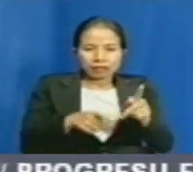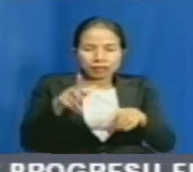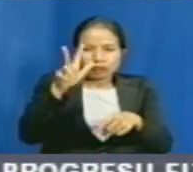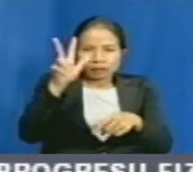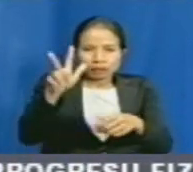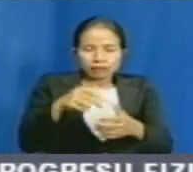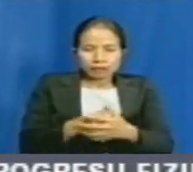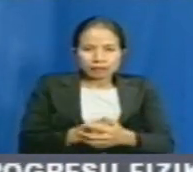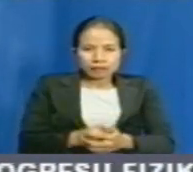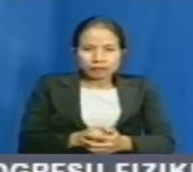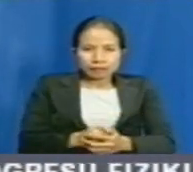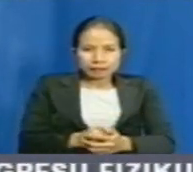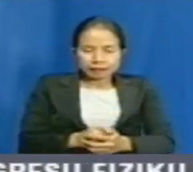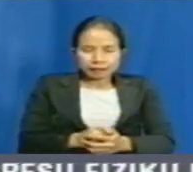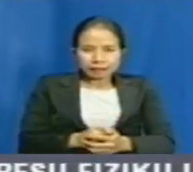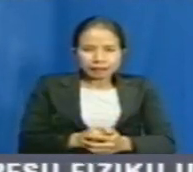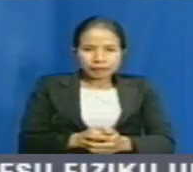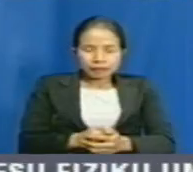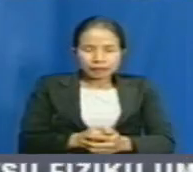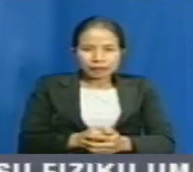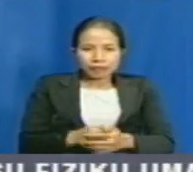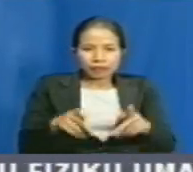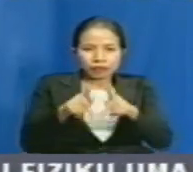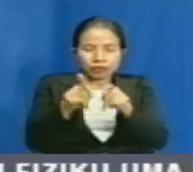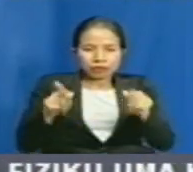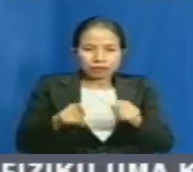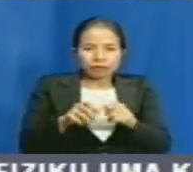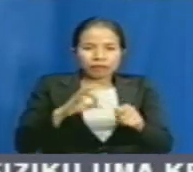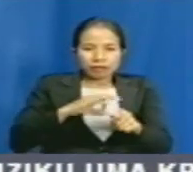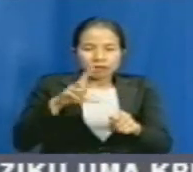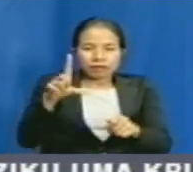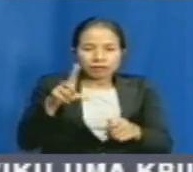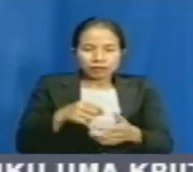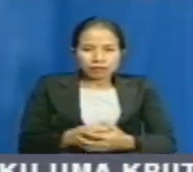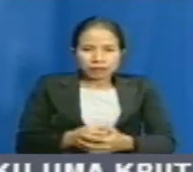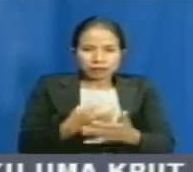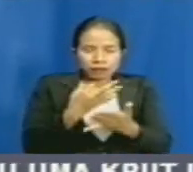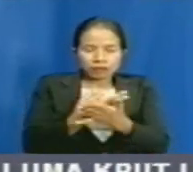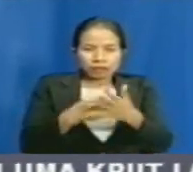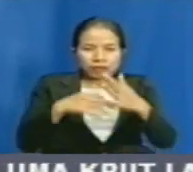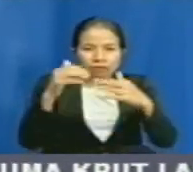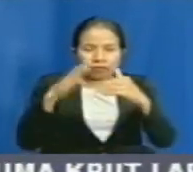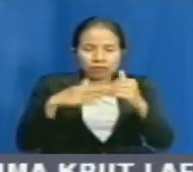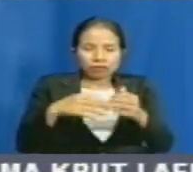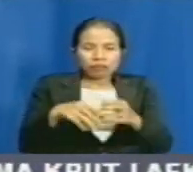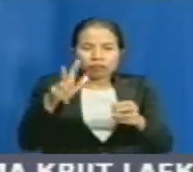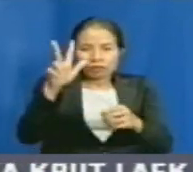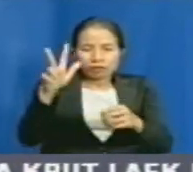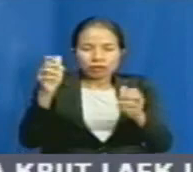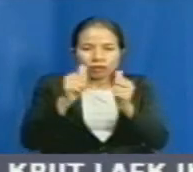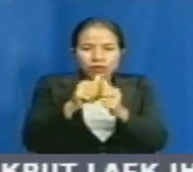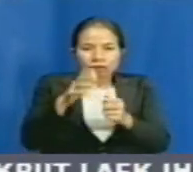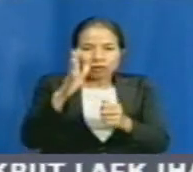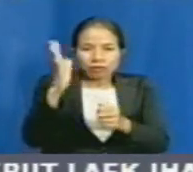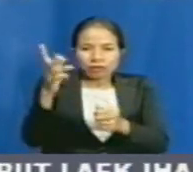Domingos da Costa Amaral e a aldeia da Aramatan suco faine em posto fato berlijo. Total orçamento da construção uma tolo nem ramoto crie um lima